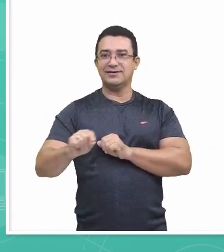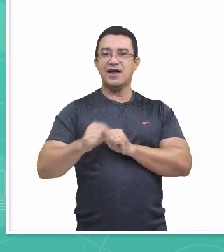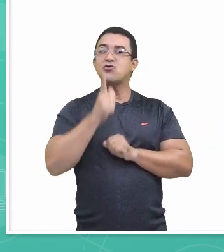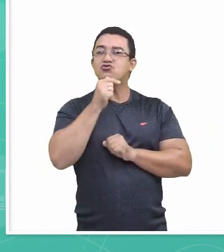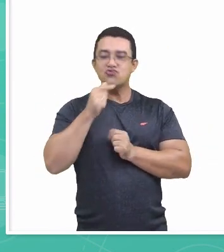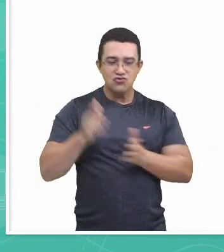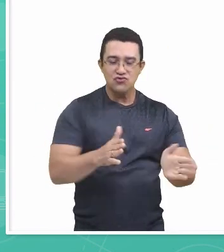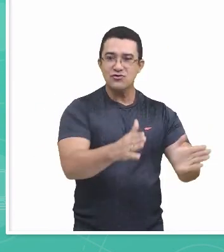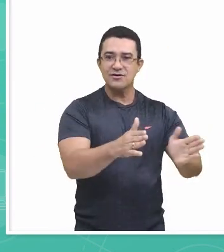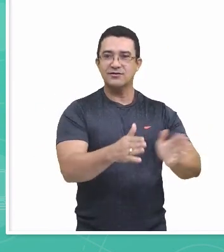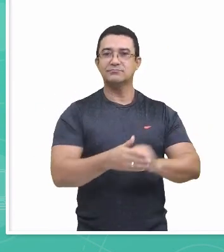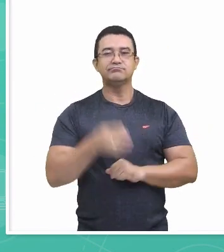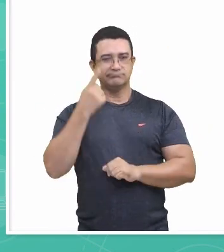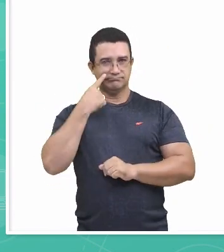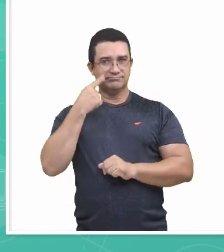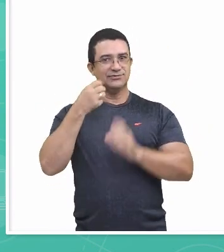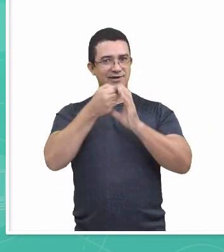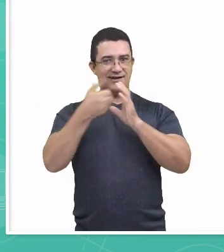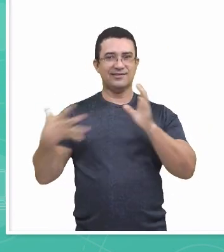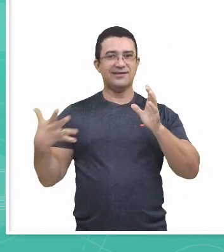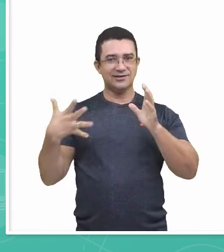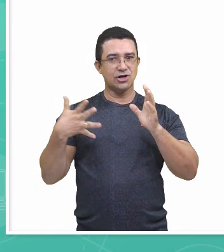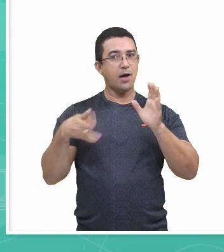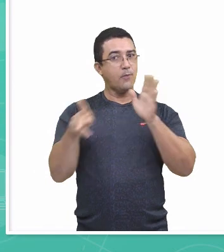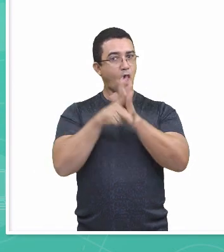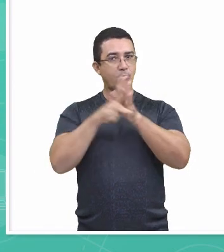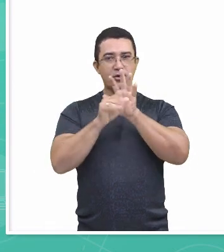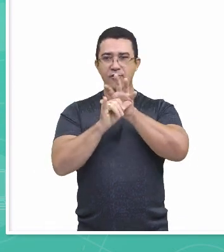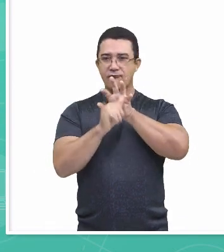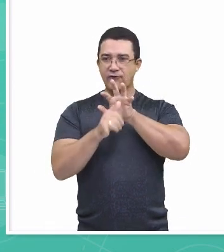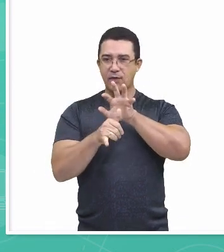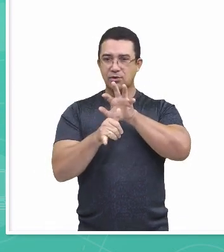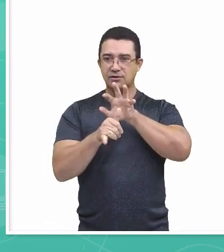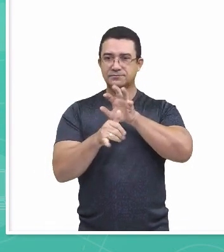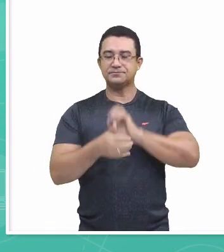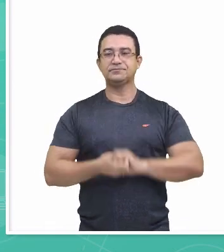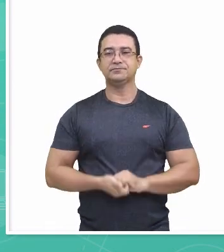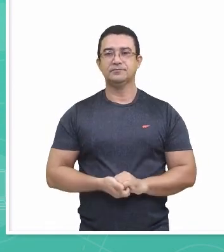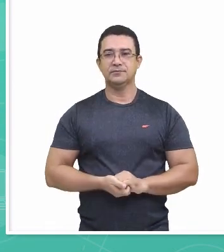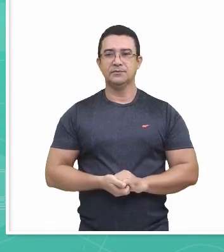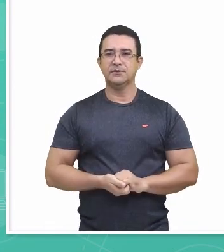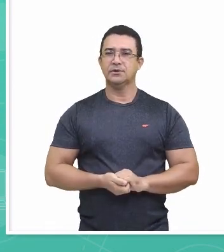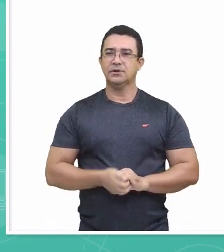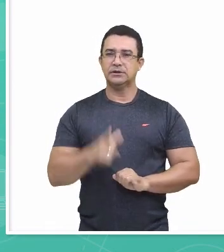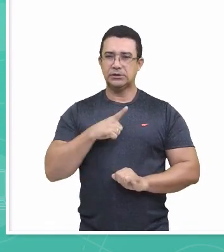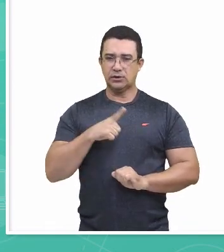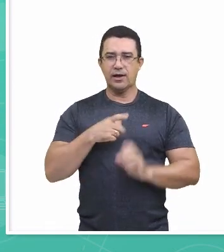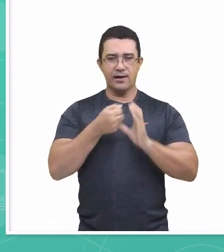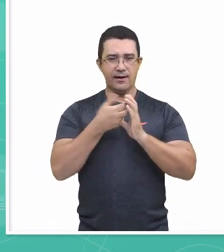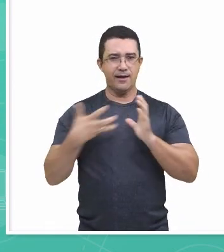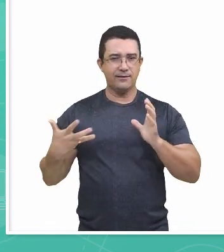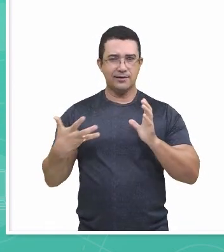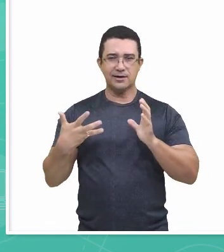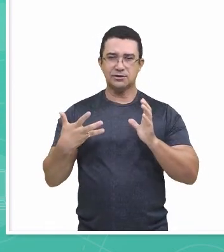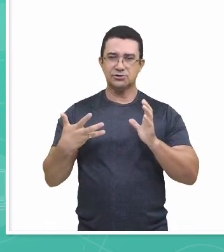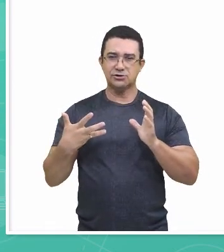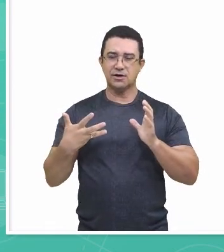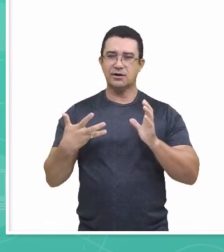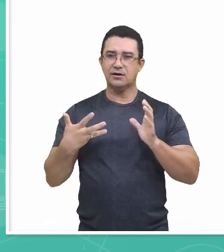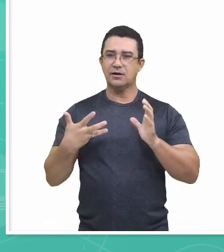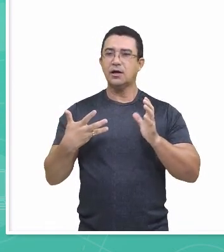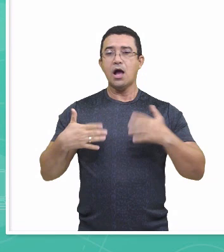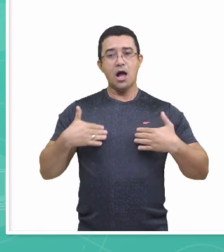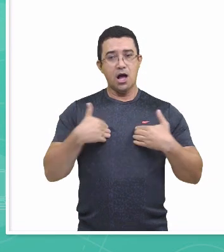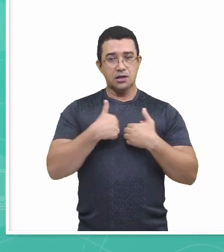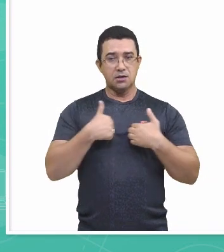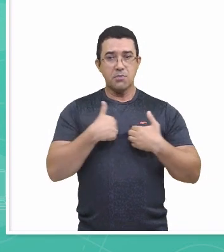da fábula? Muito bem. Olha só. Então, temos aí características da fábula, características em que os